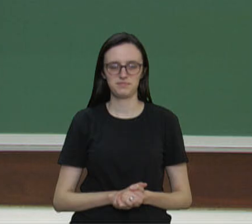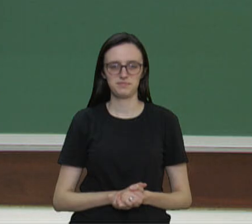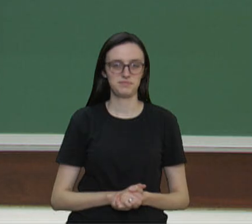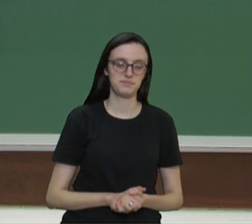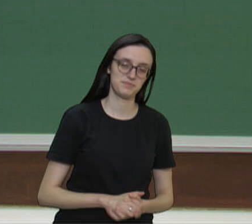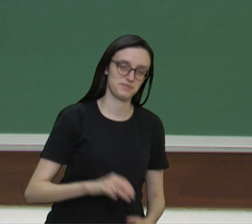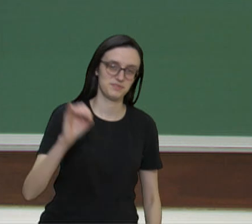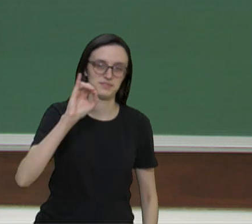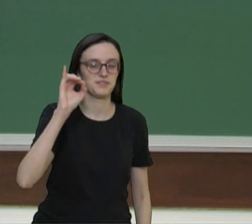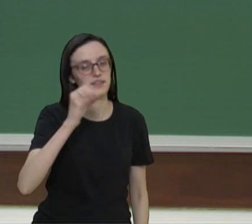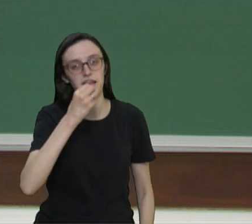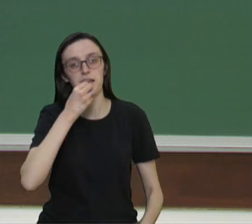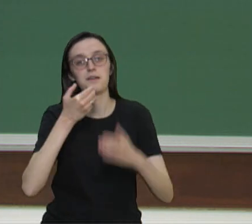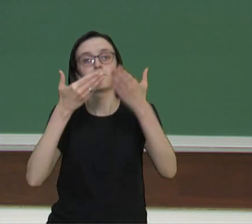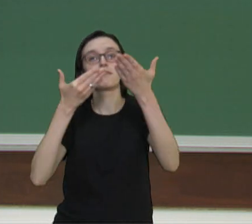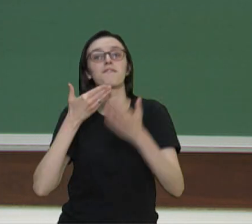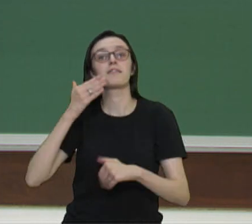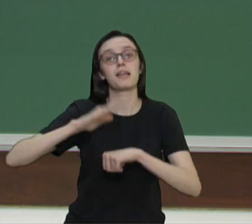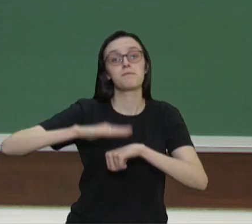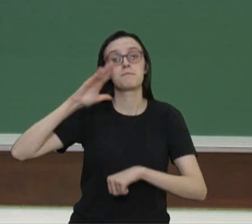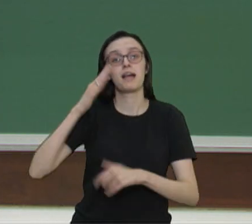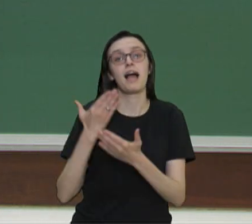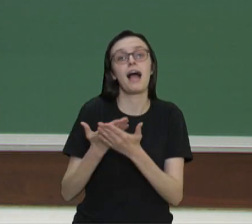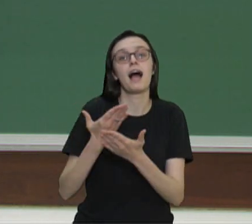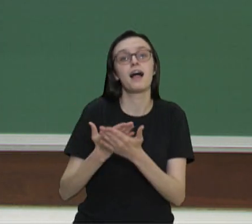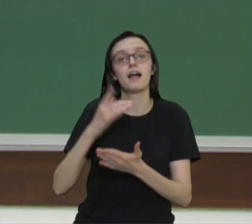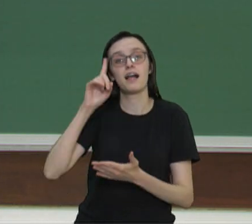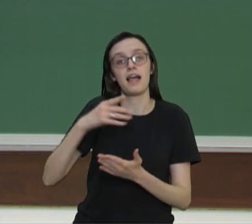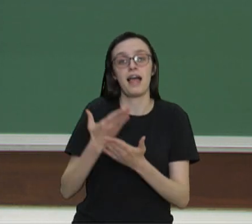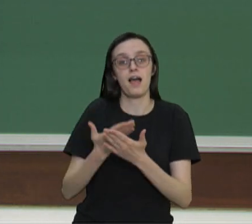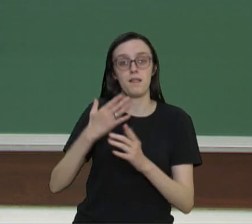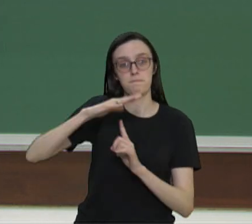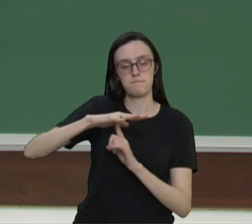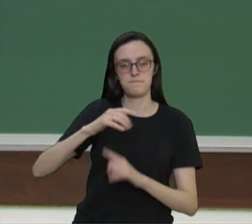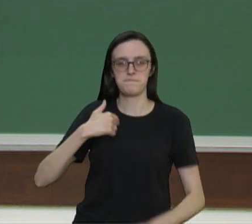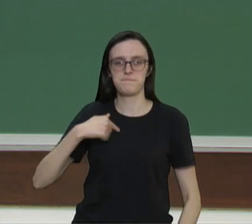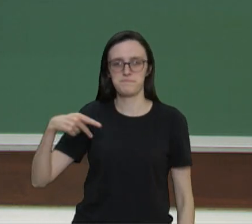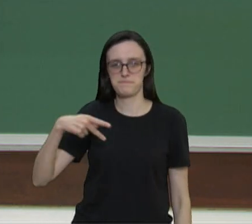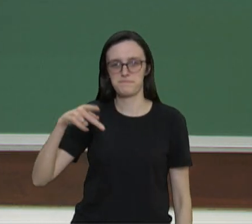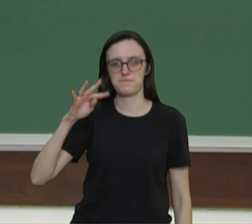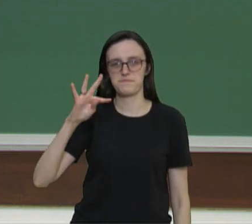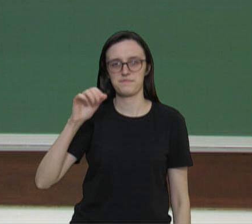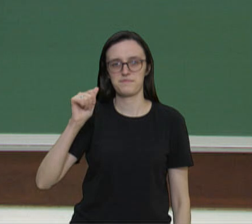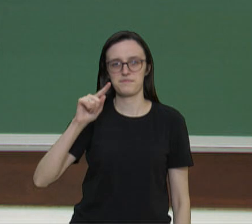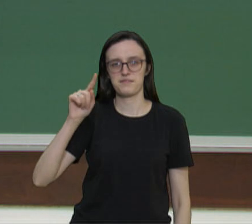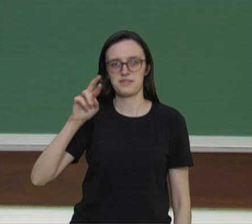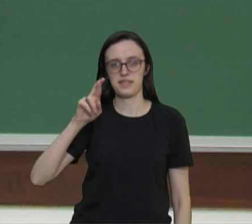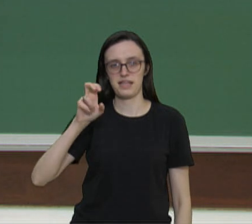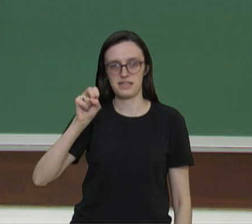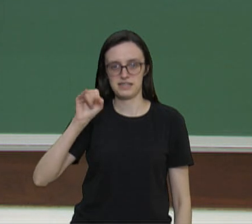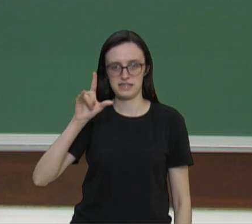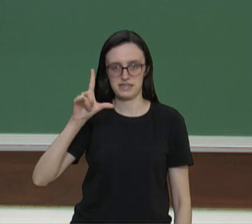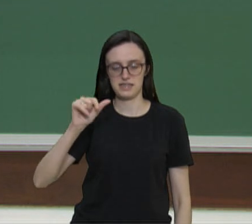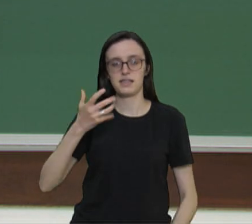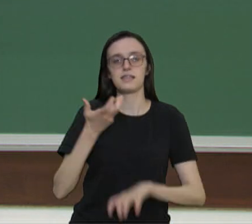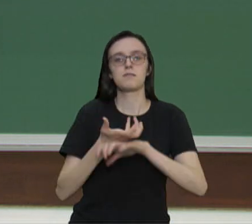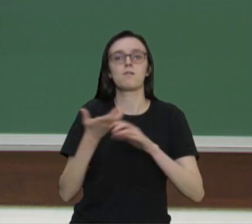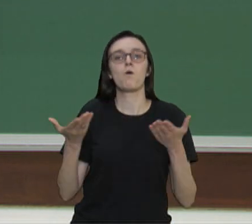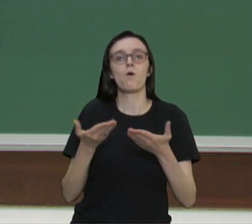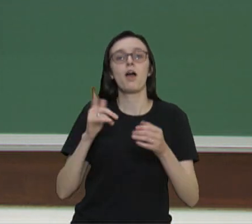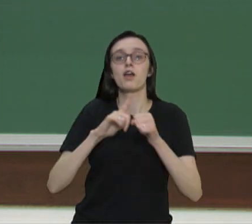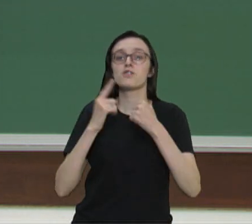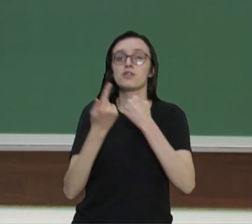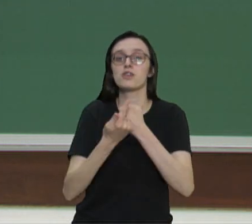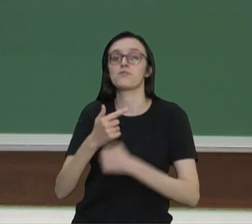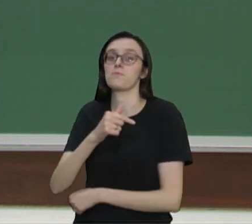Olá, sejam muito bem-vindos a mais uma aula Paraná. Eu sou a professora Társila Dominoni, a disciplina hoje é